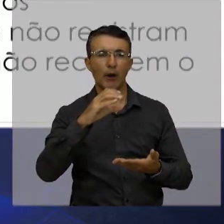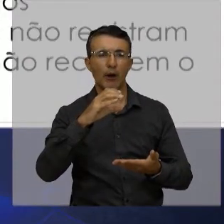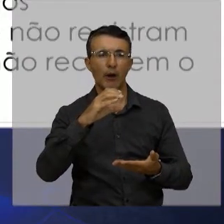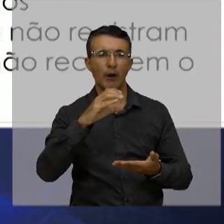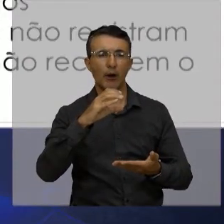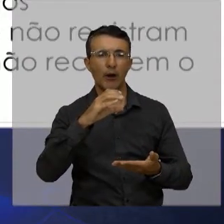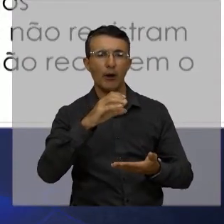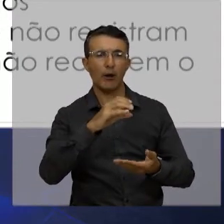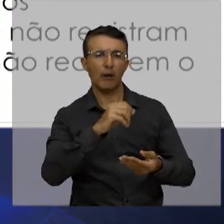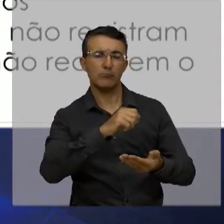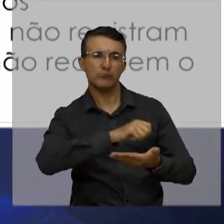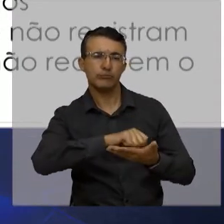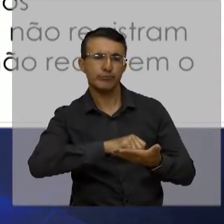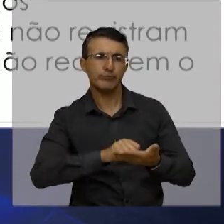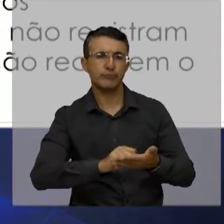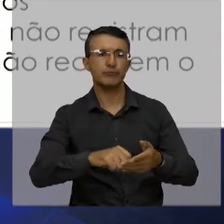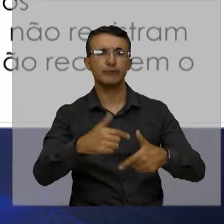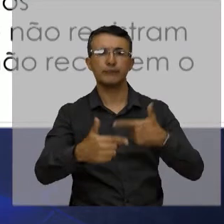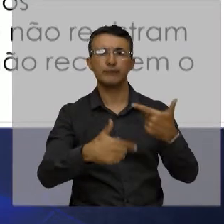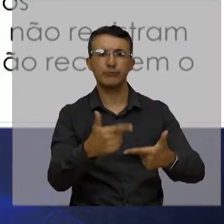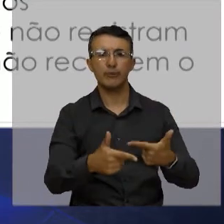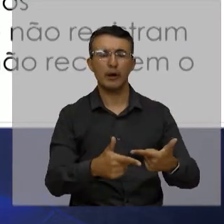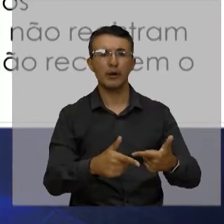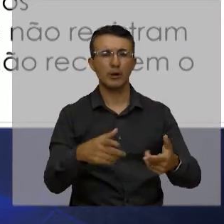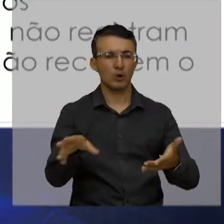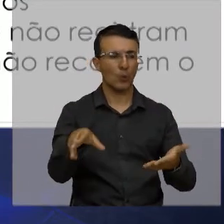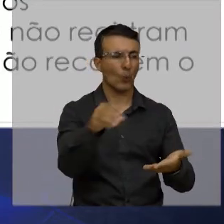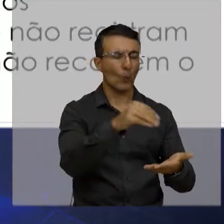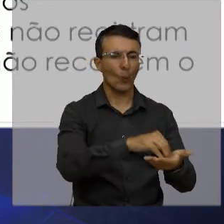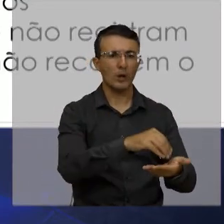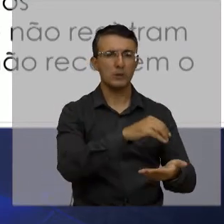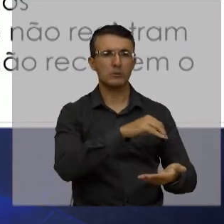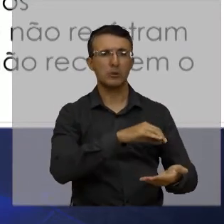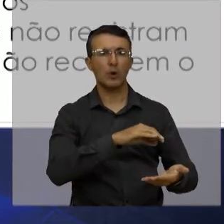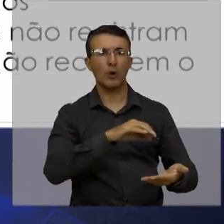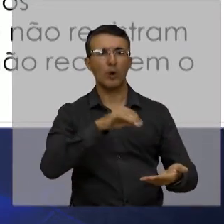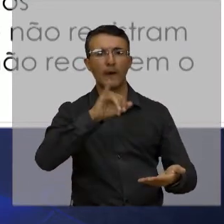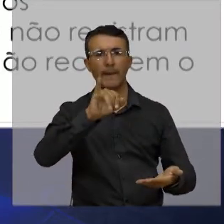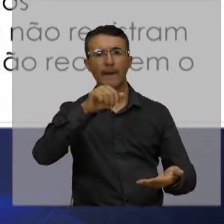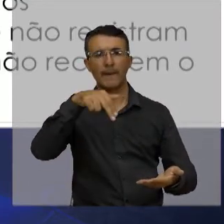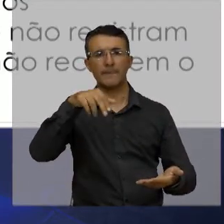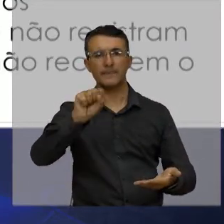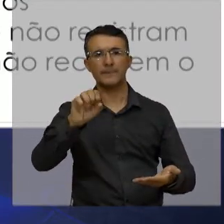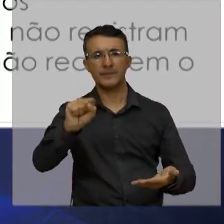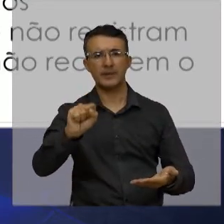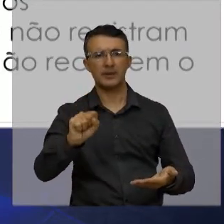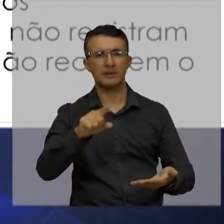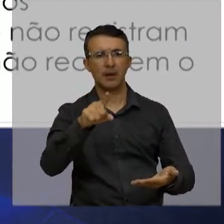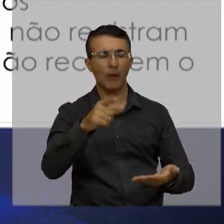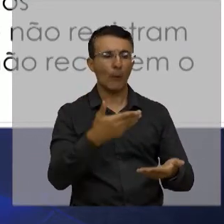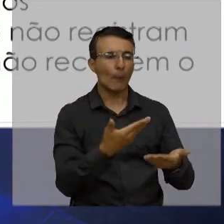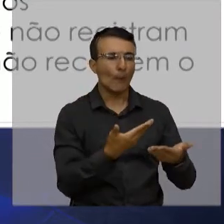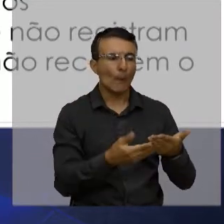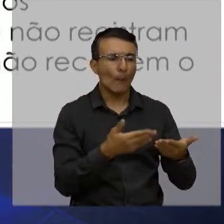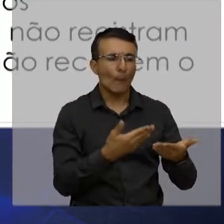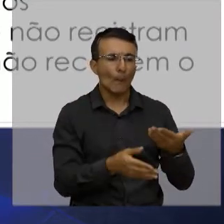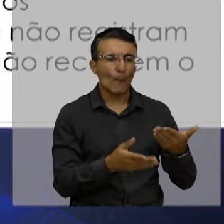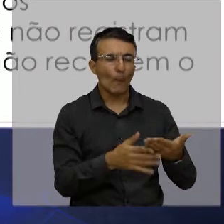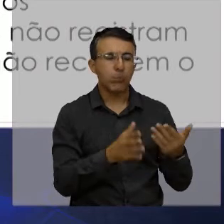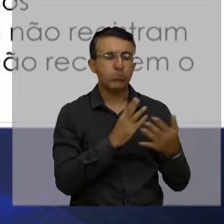Pode passar. Trabalhadoras domésticas são as mais prejudicadas pelo desemprego.